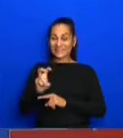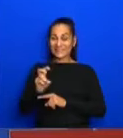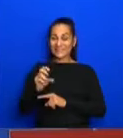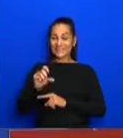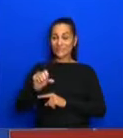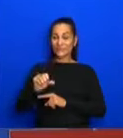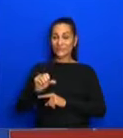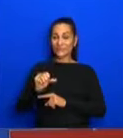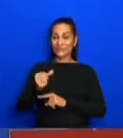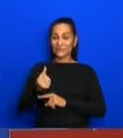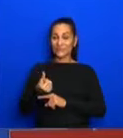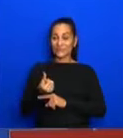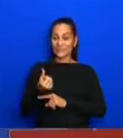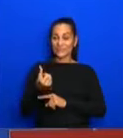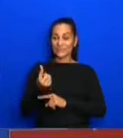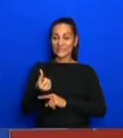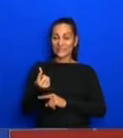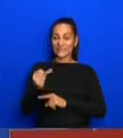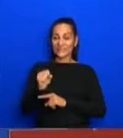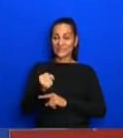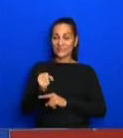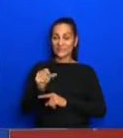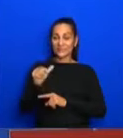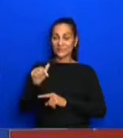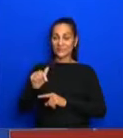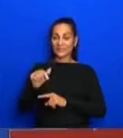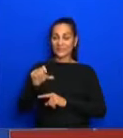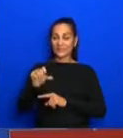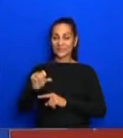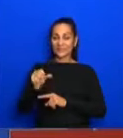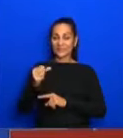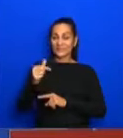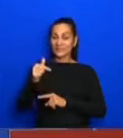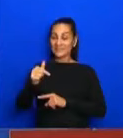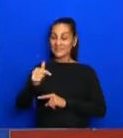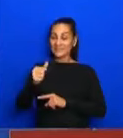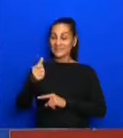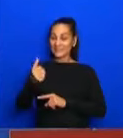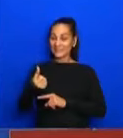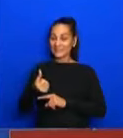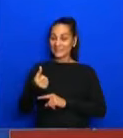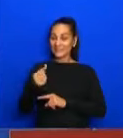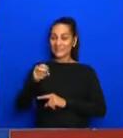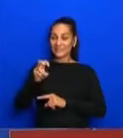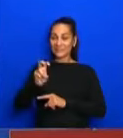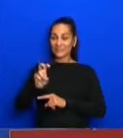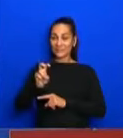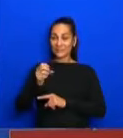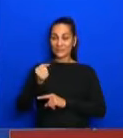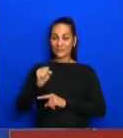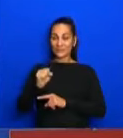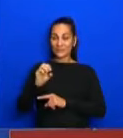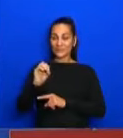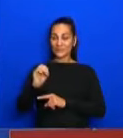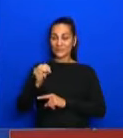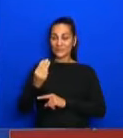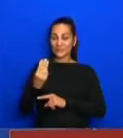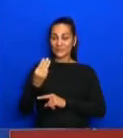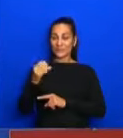15, 96, 68, 79, 76,